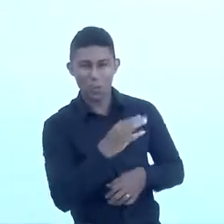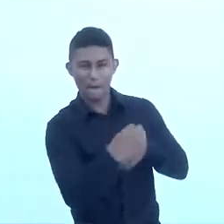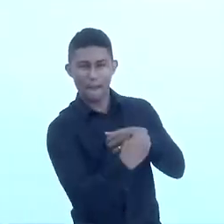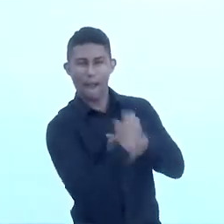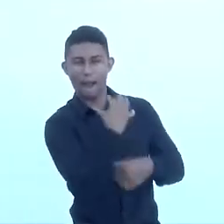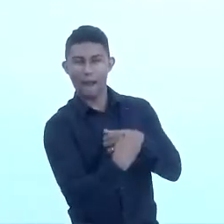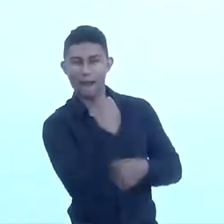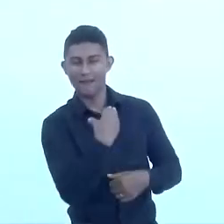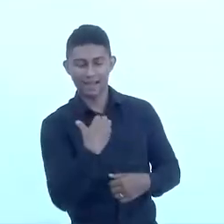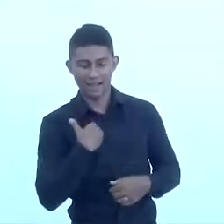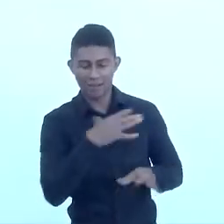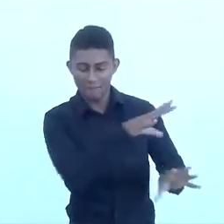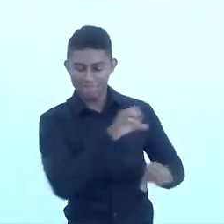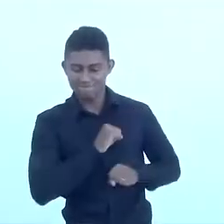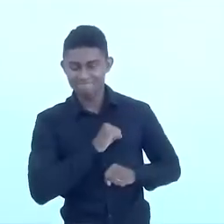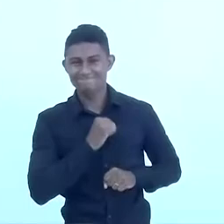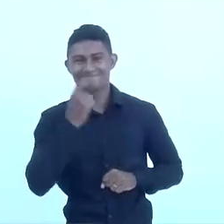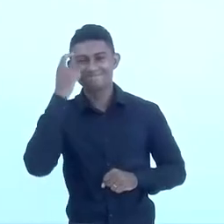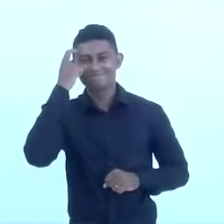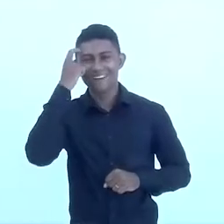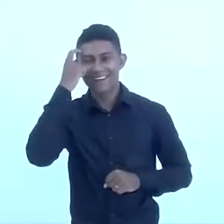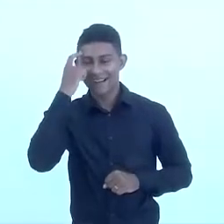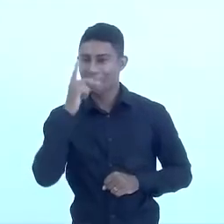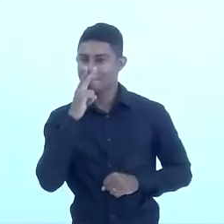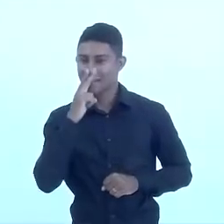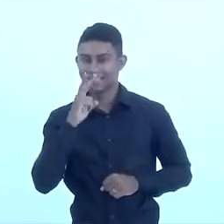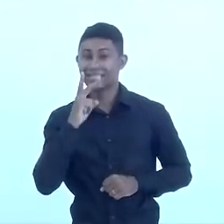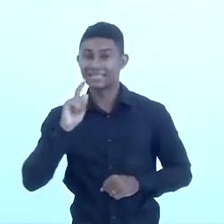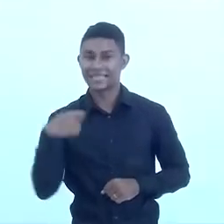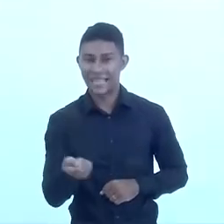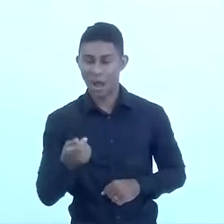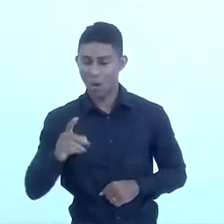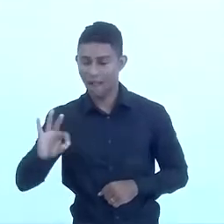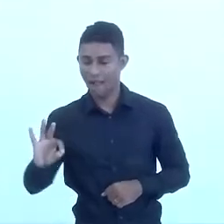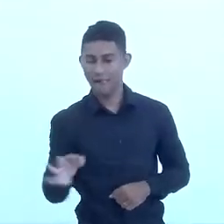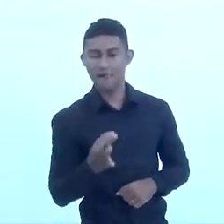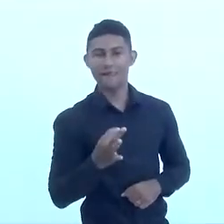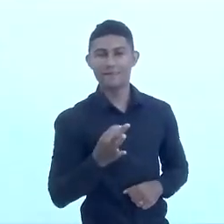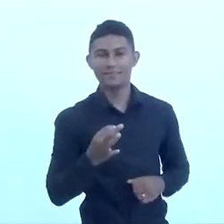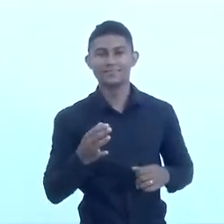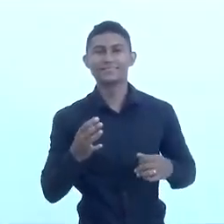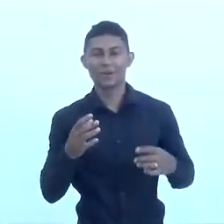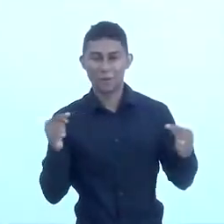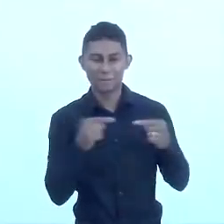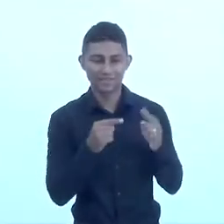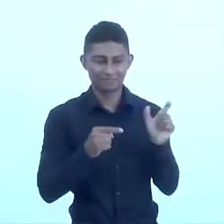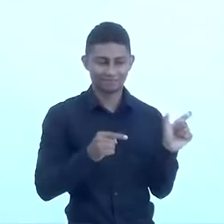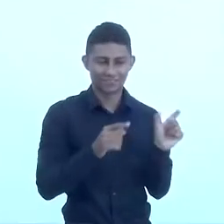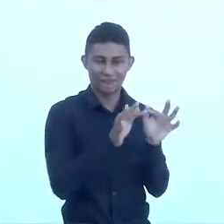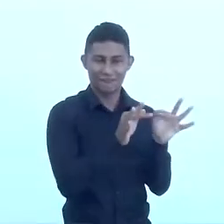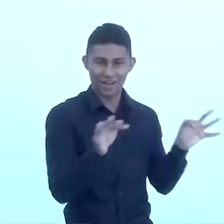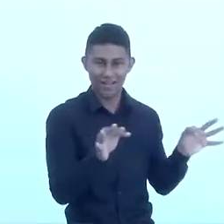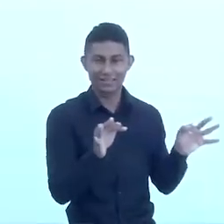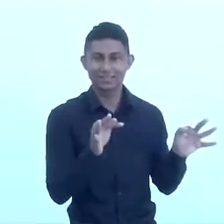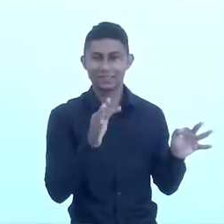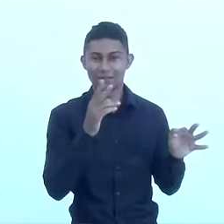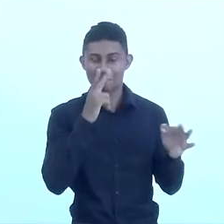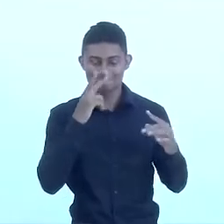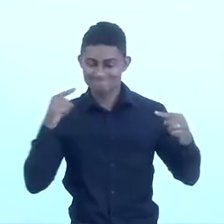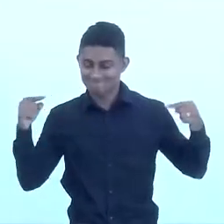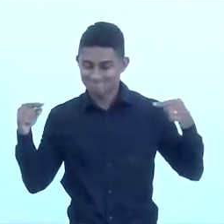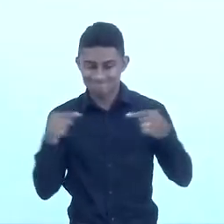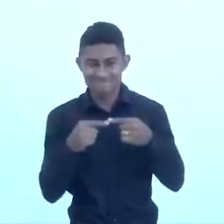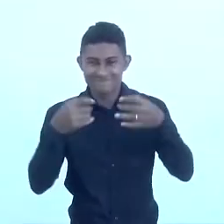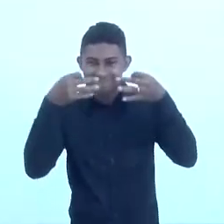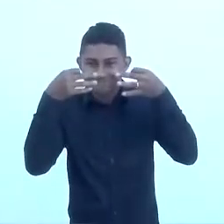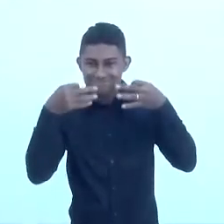autor, aí você procura um jeito. Então, eu botei esse gesto que dava um acento, sublinhava a frase. E com